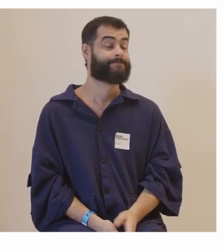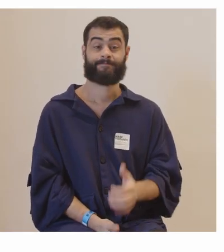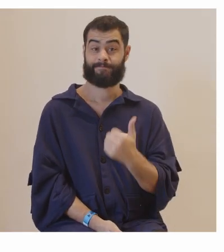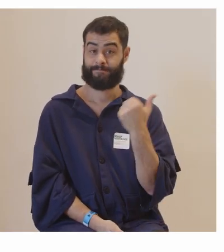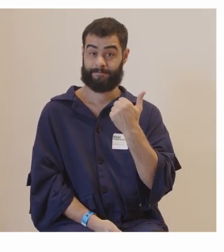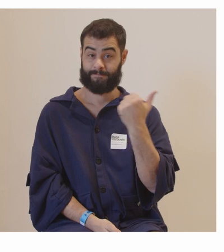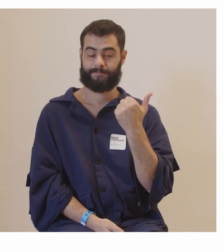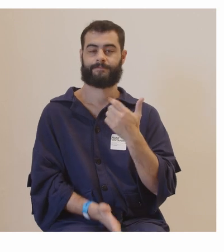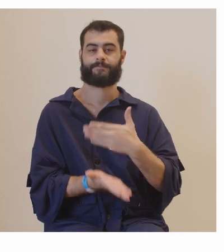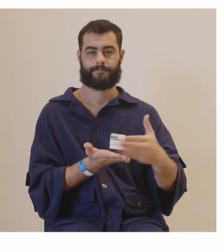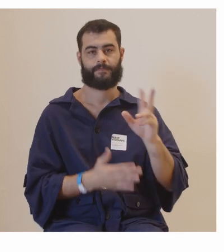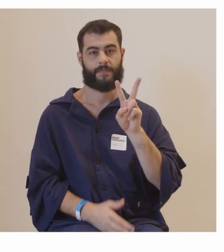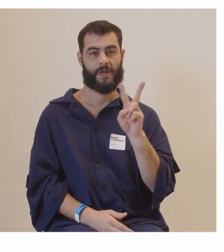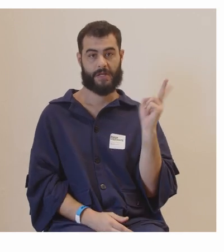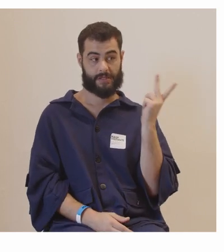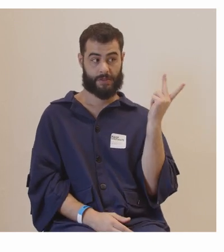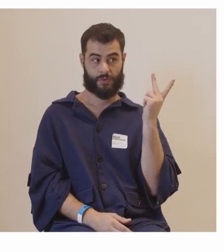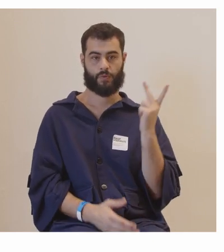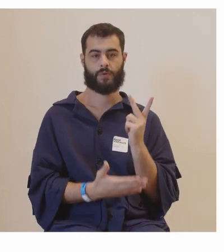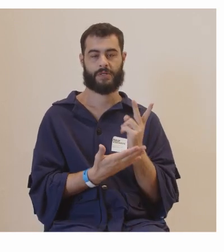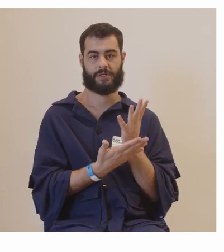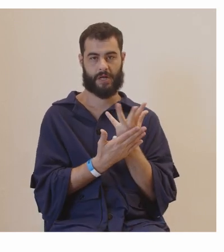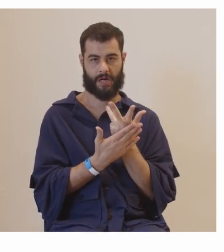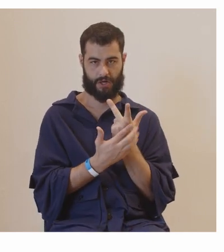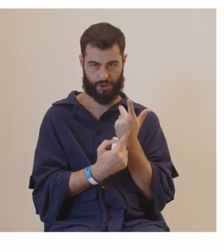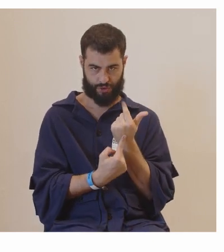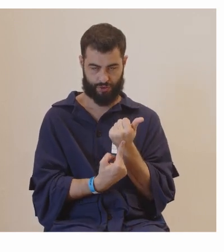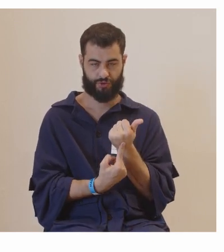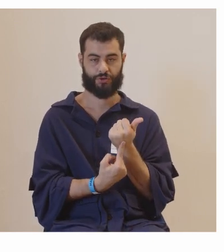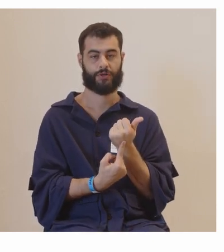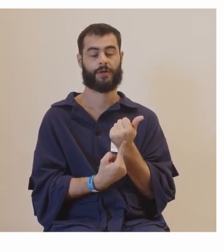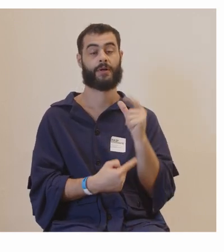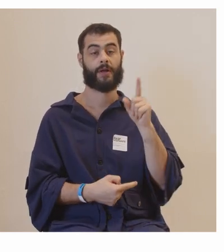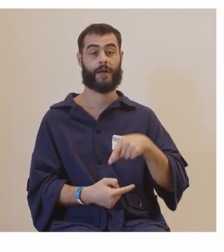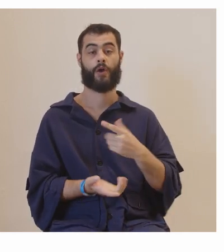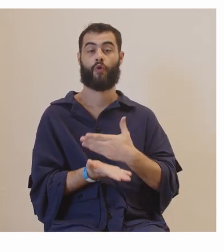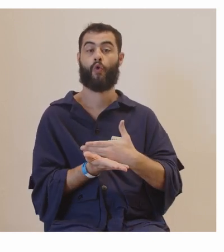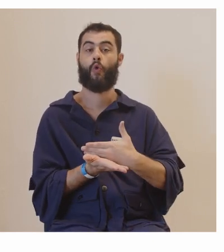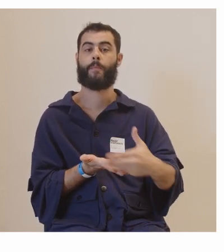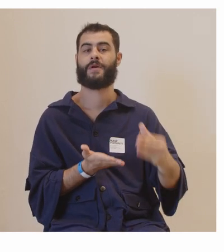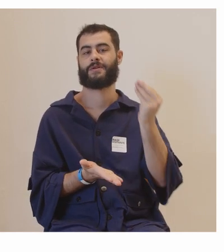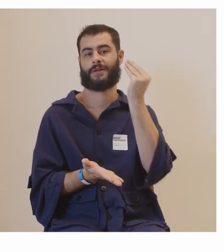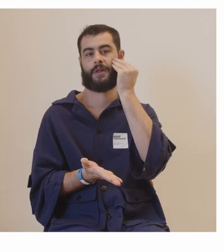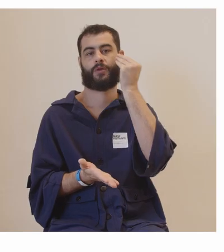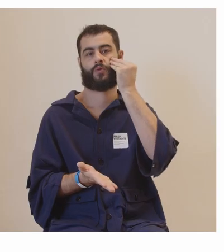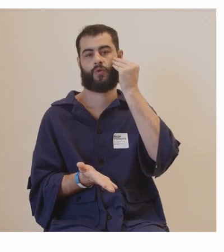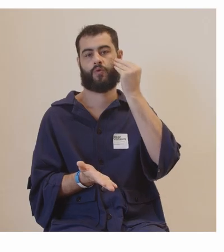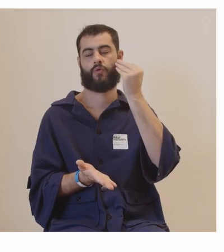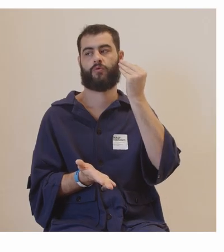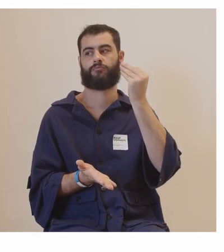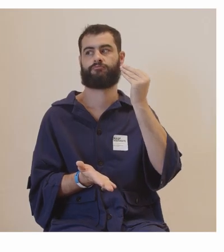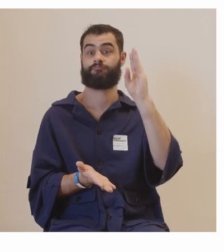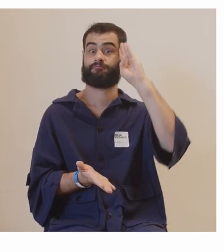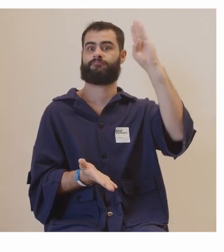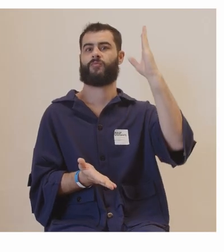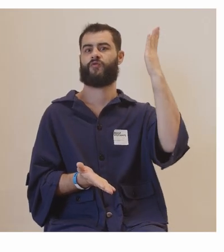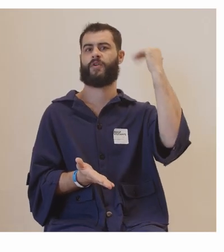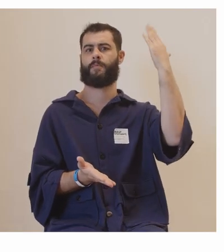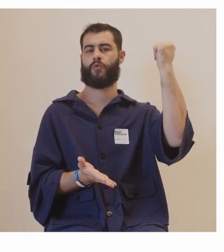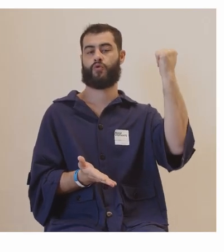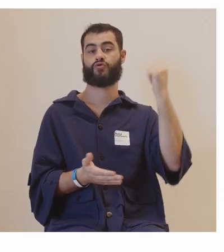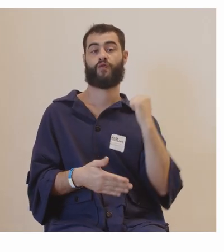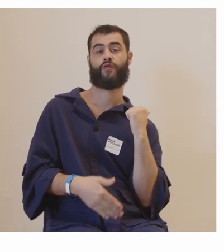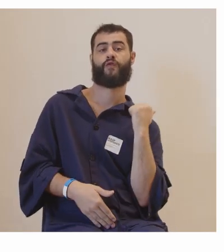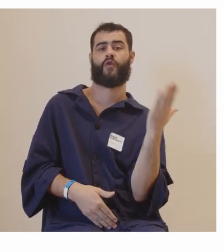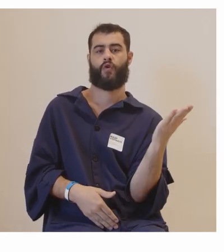duas obras são consideradas as primeiras tentativas de grandes dimensões que o artista faz, pintando ao ar livre. Então,